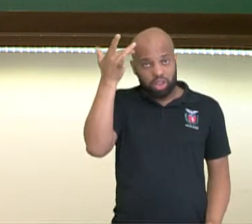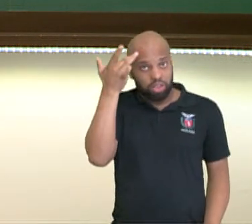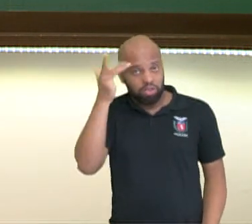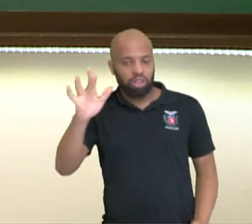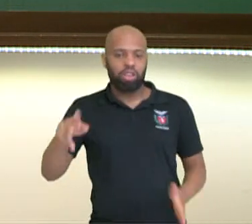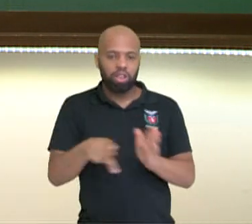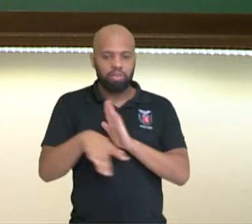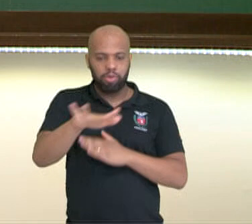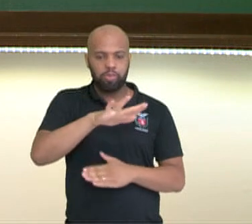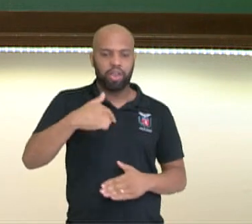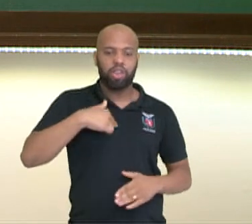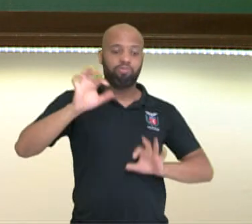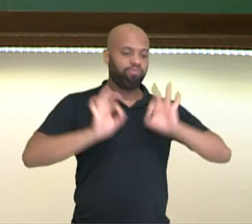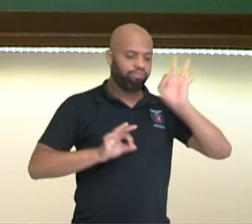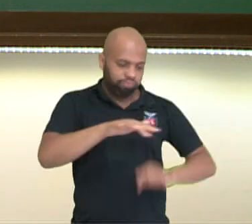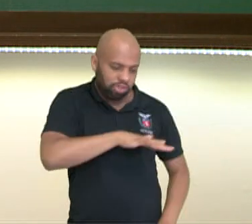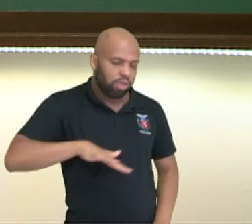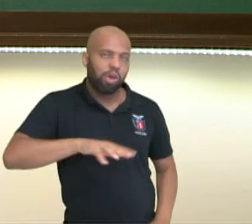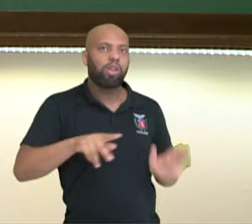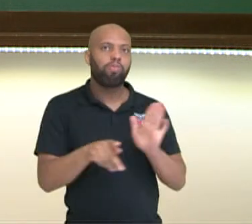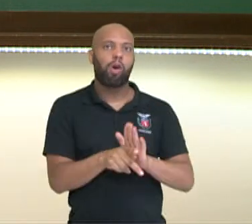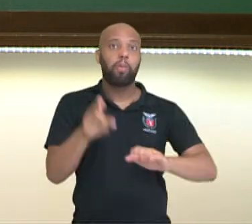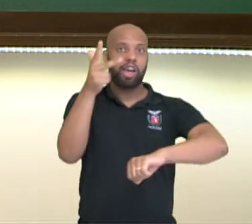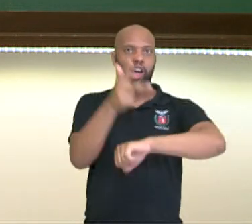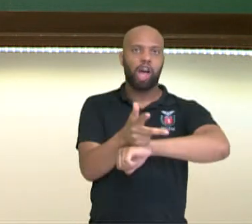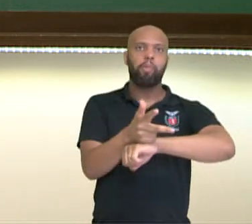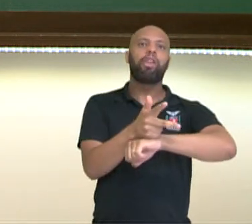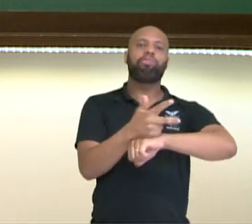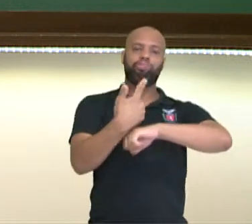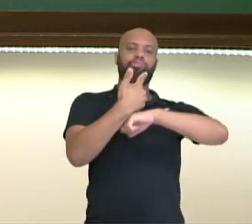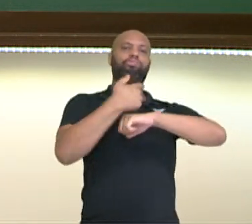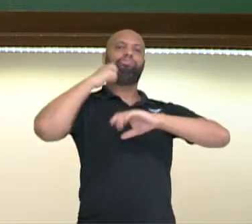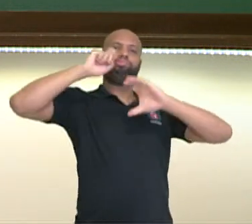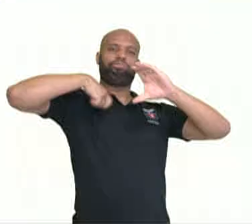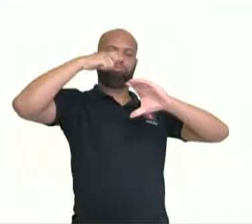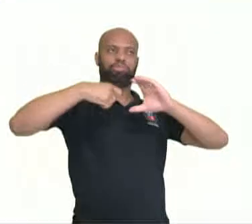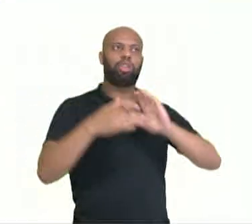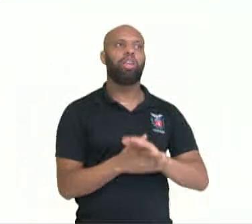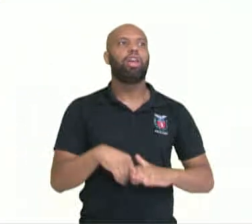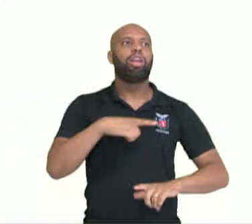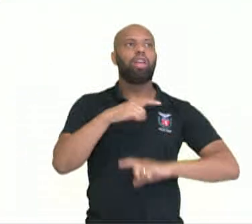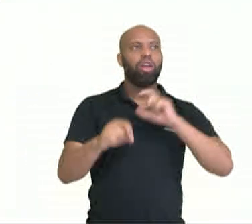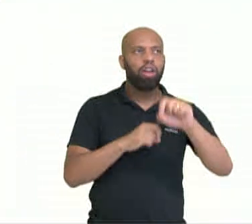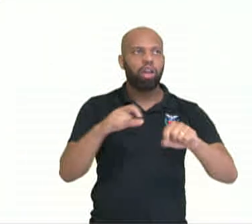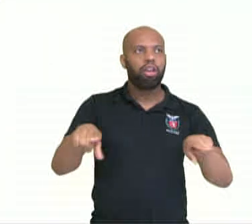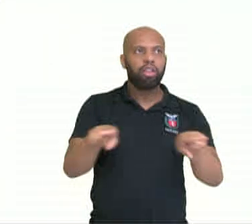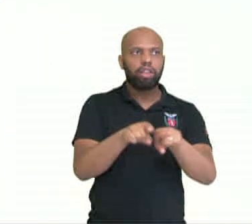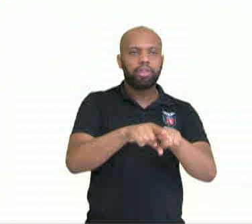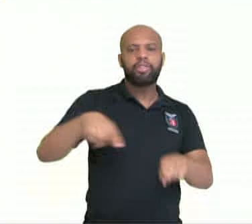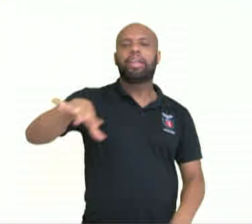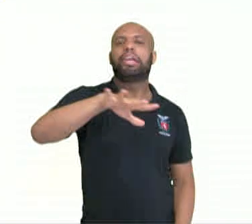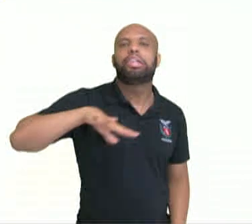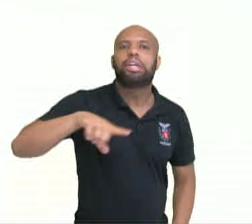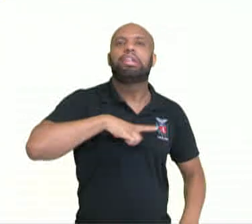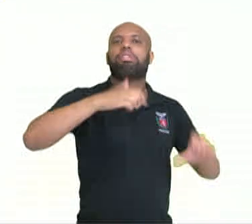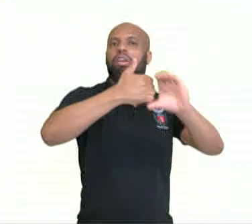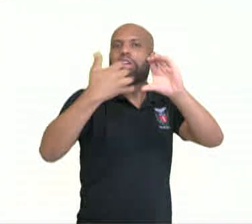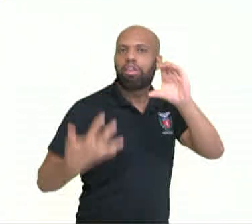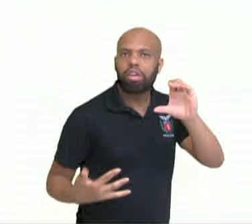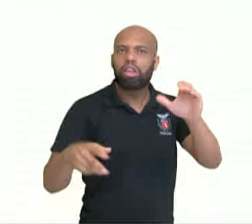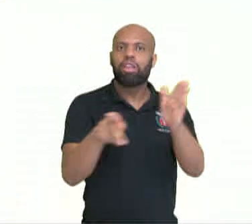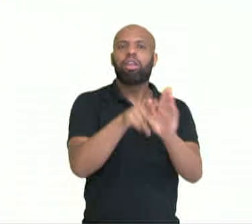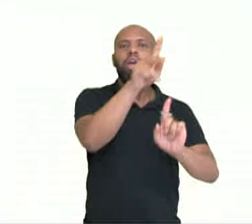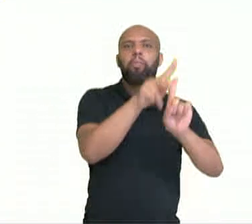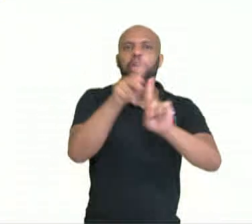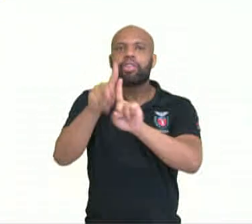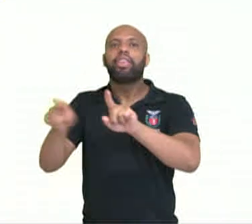estou no espaço aqui, tá? Então vamos lá, a composição é a representação, a cenografia, a caracterização dos personagens,